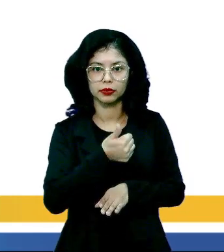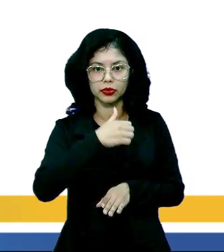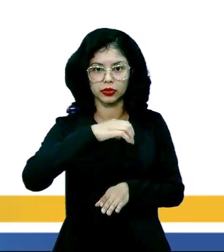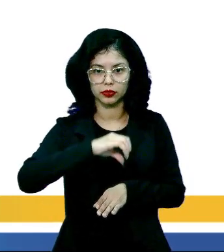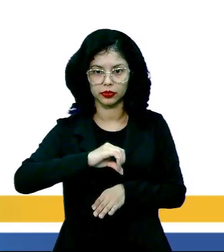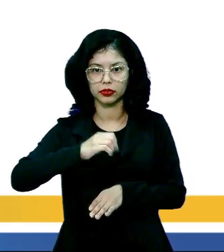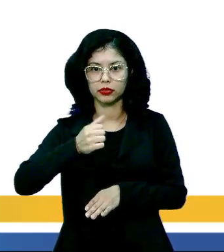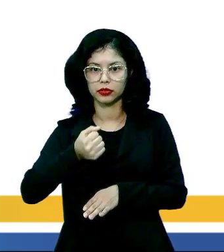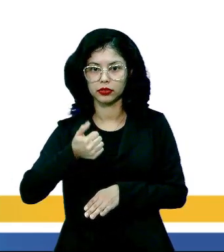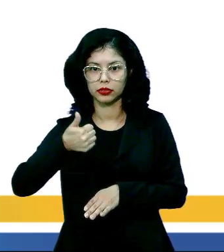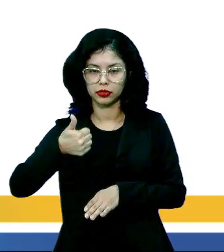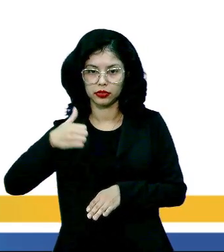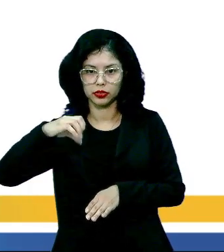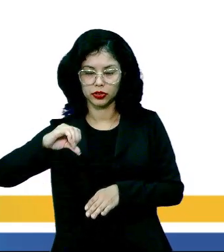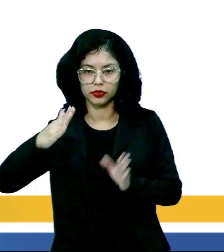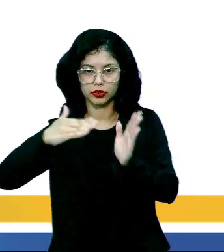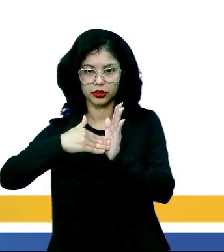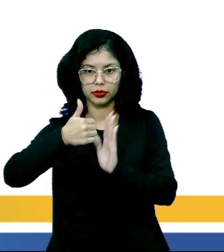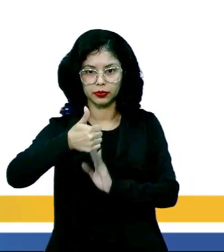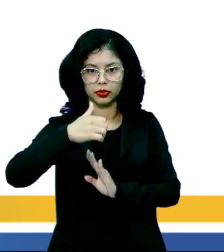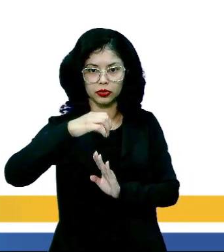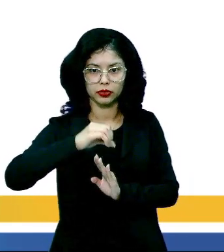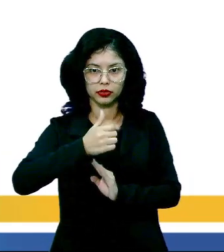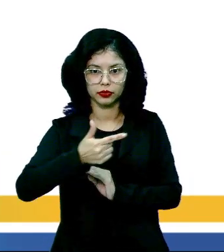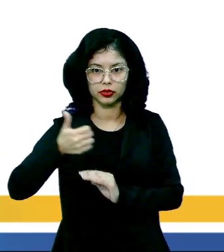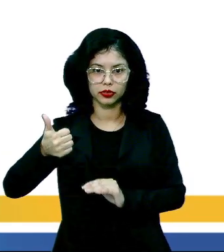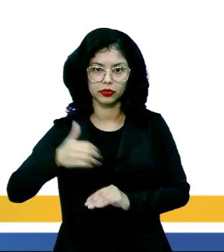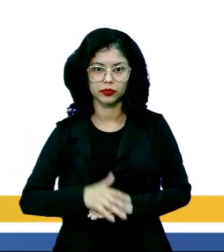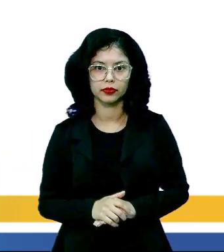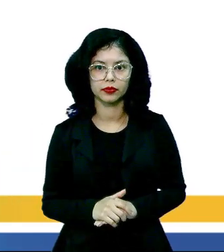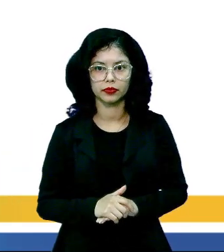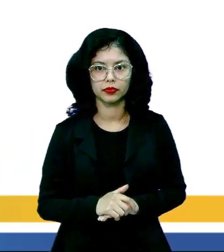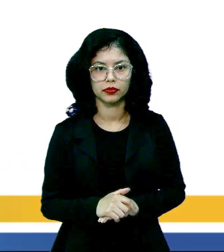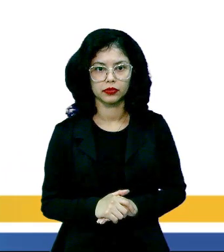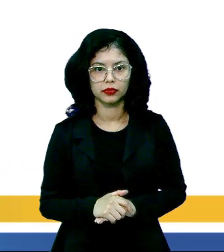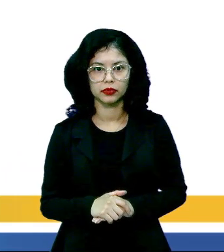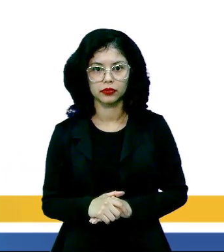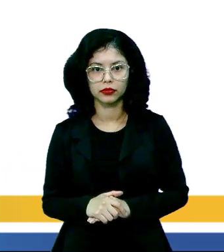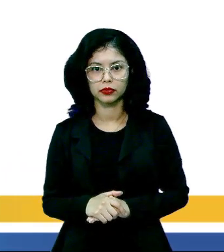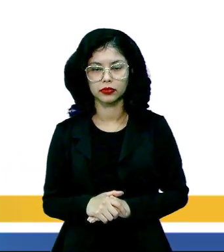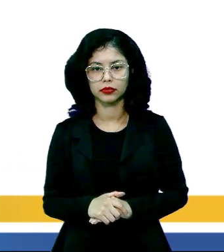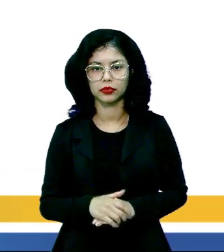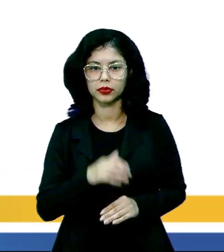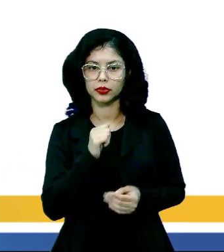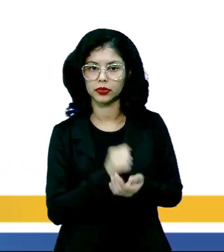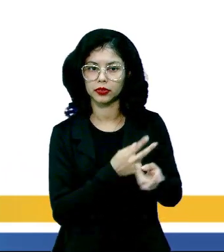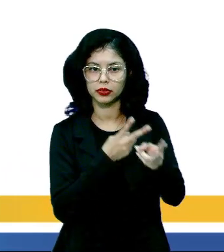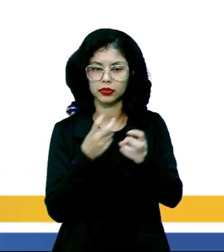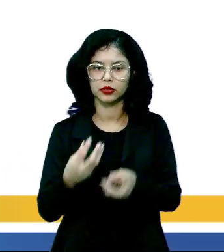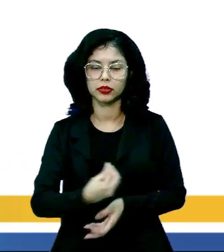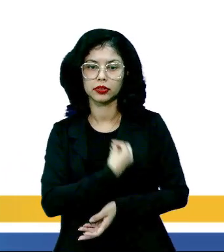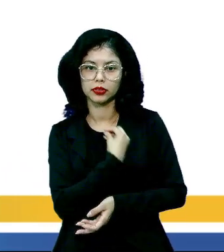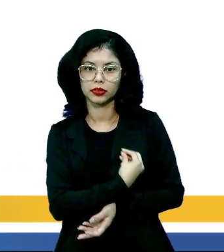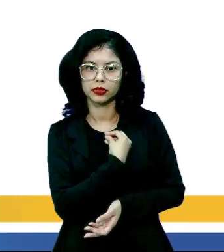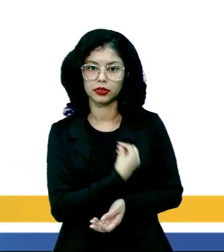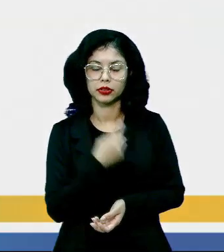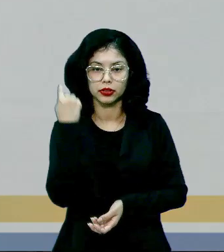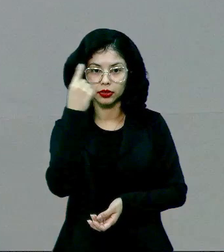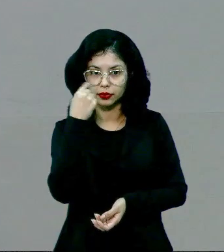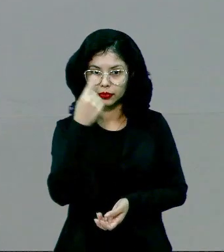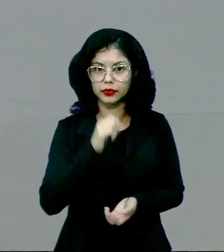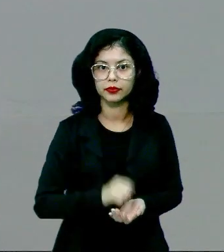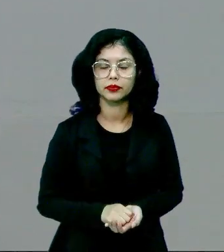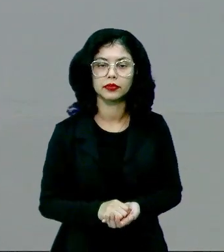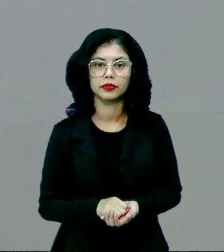1921 né aí vamos para a questão para alternativa dele galera Observe no texto viveu na